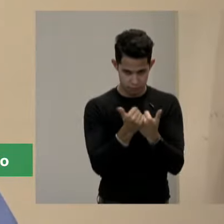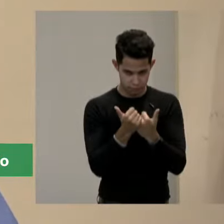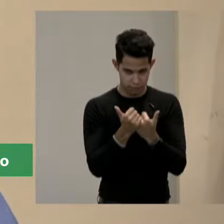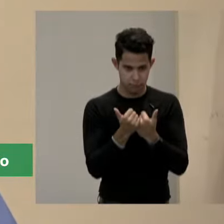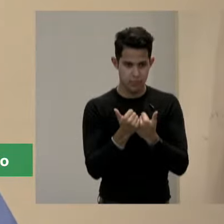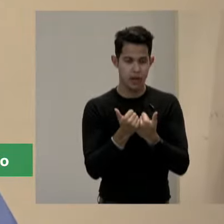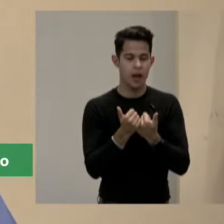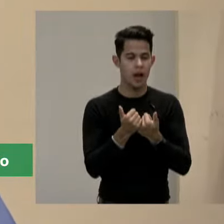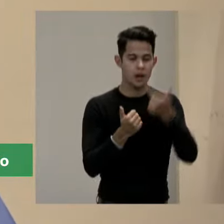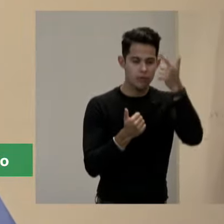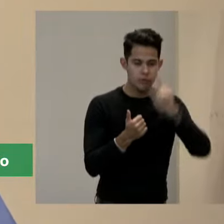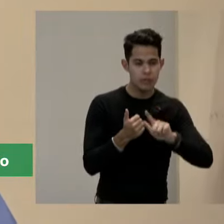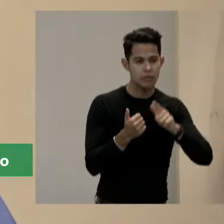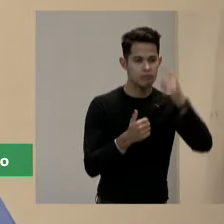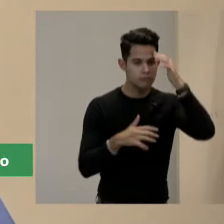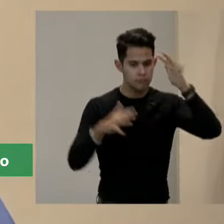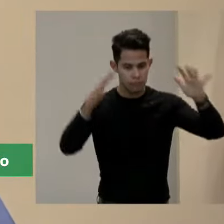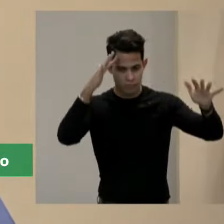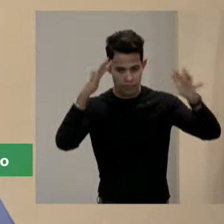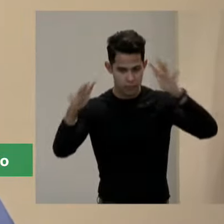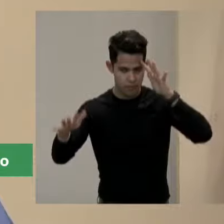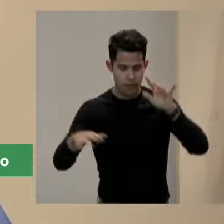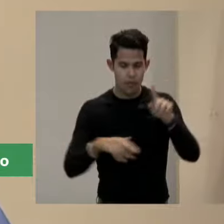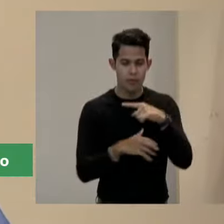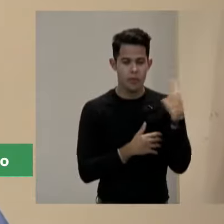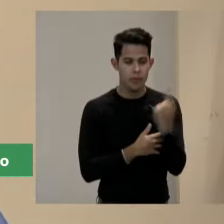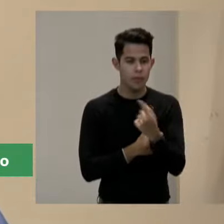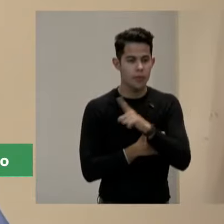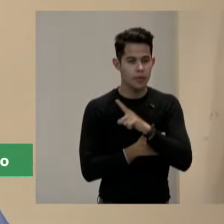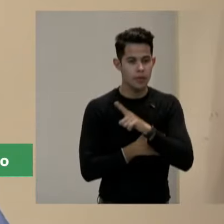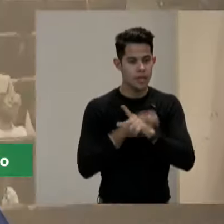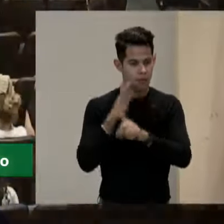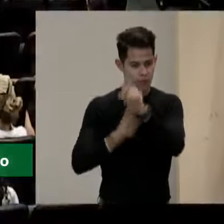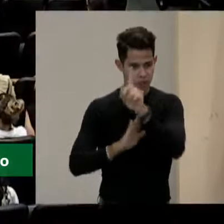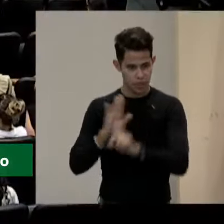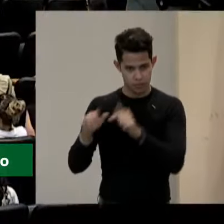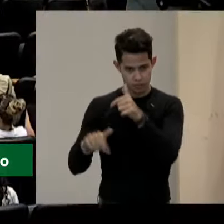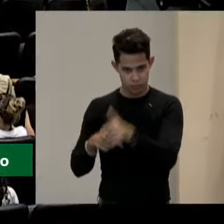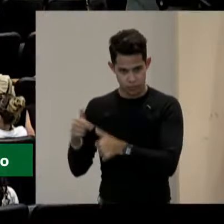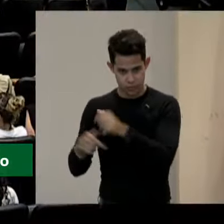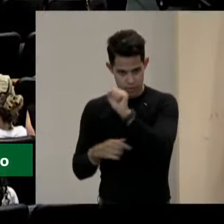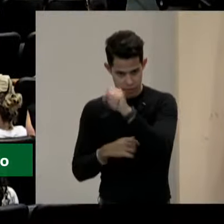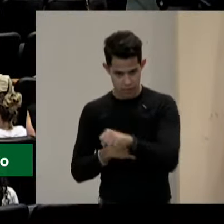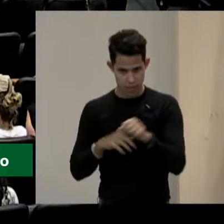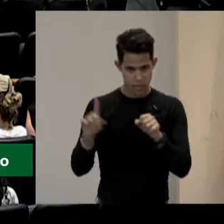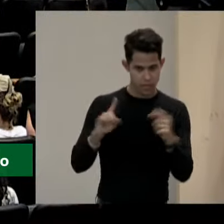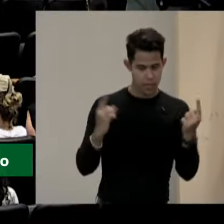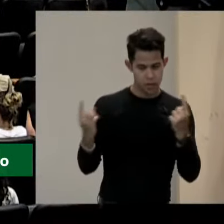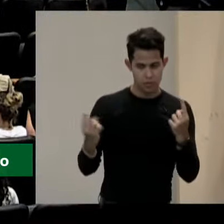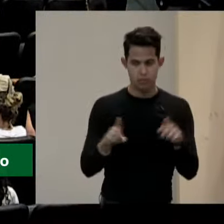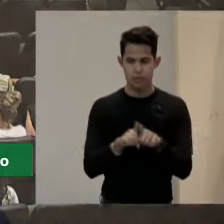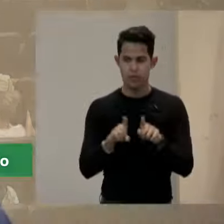me ajudem a desenvolver isso aqui. Todos nós temos direito ao trabalho, sim ou não? Todos nós temos direito ao lazer?